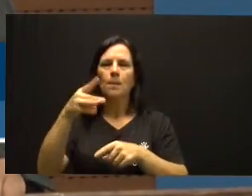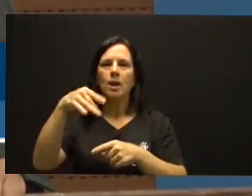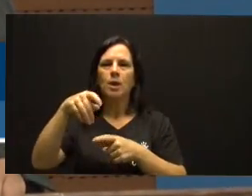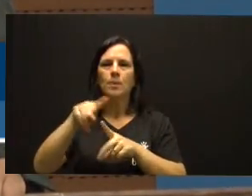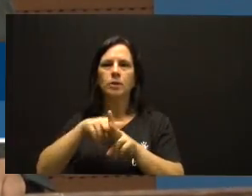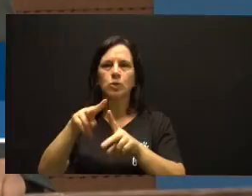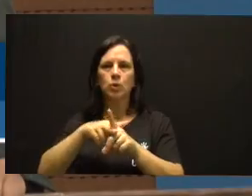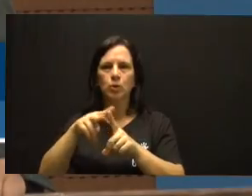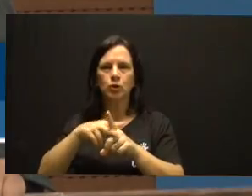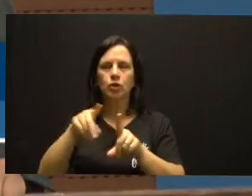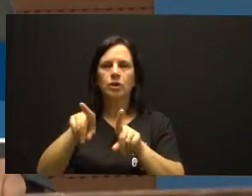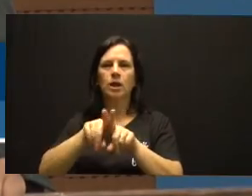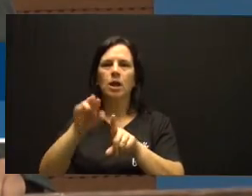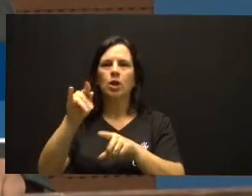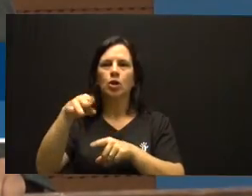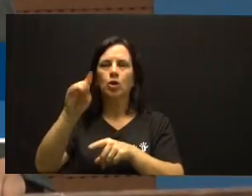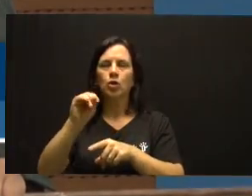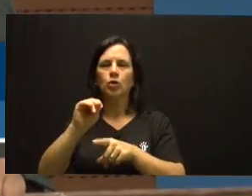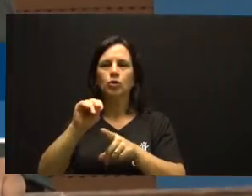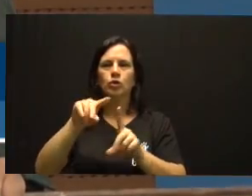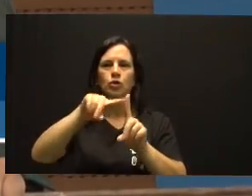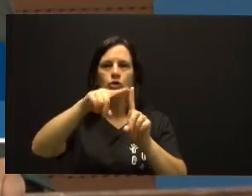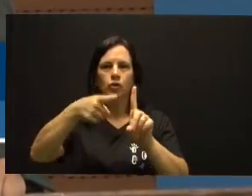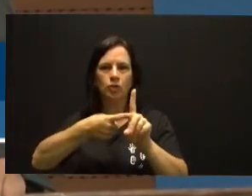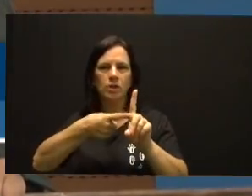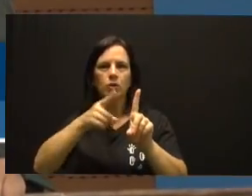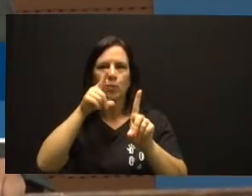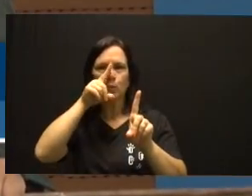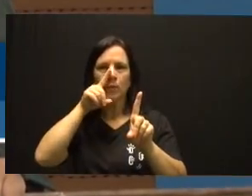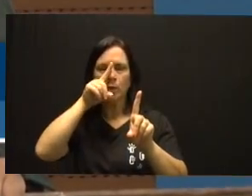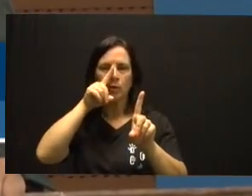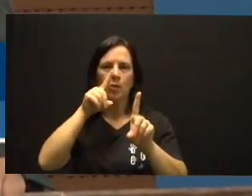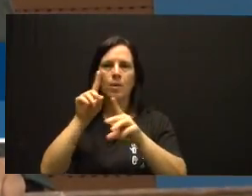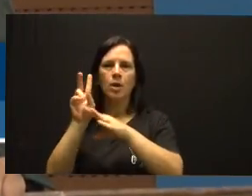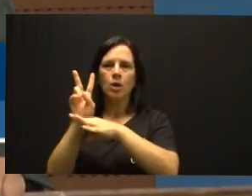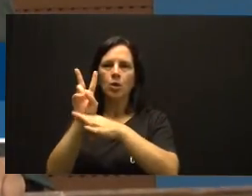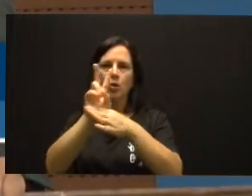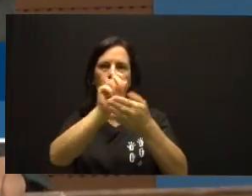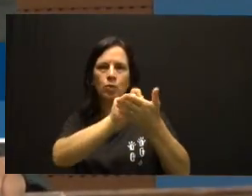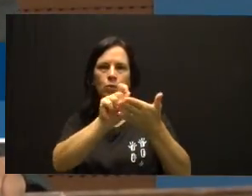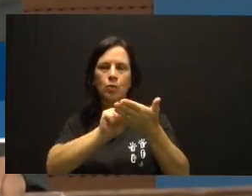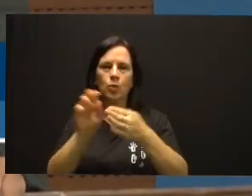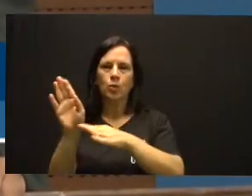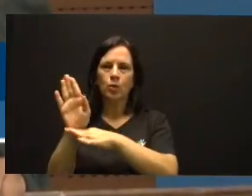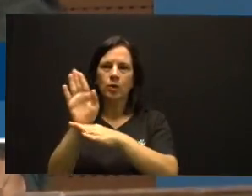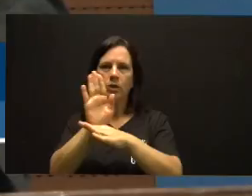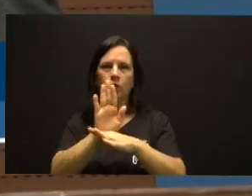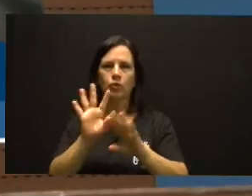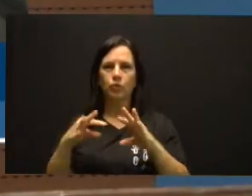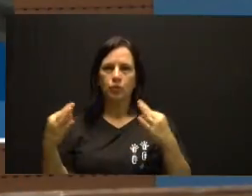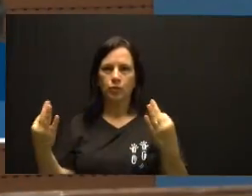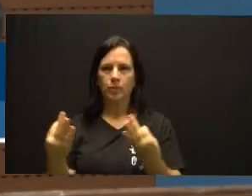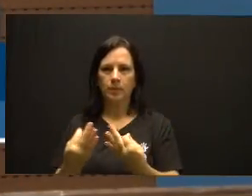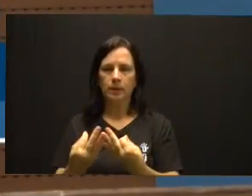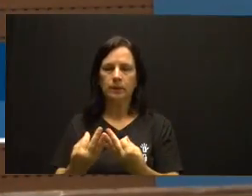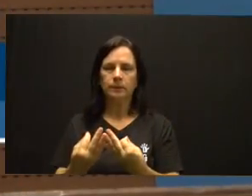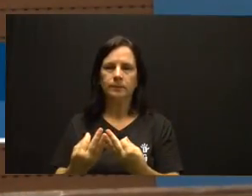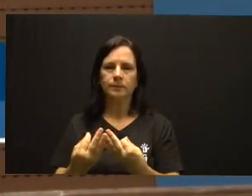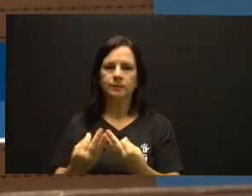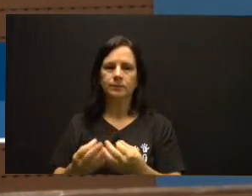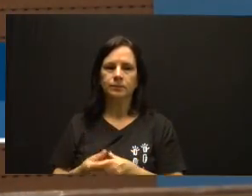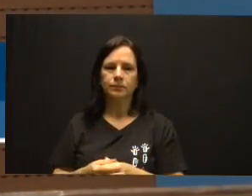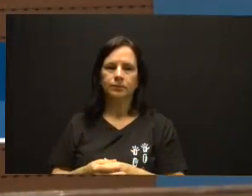mastologia, oncologia, gestação de risco e além de orientar sobre planejamento familiar em outros. Que, diante